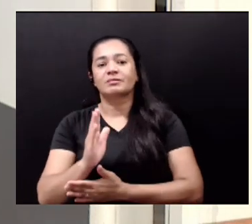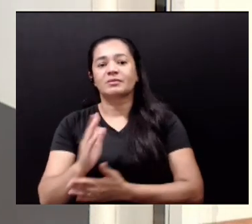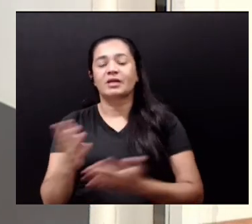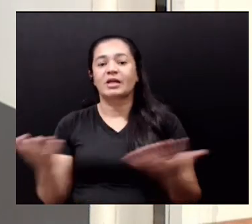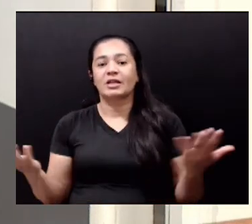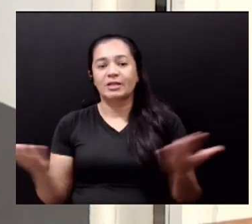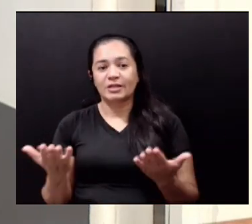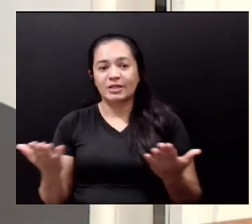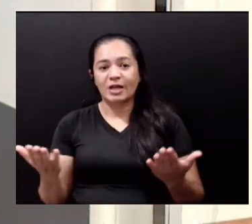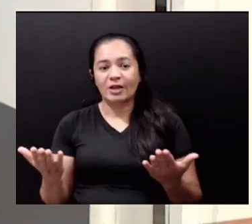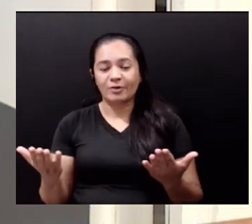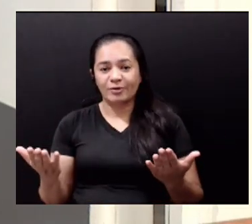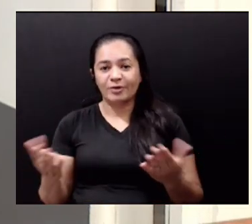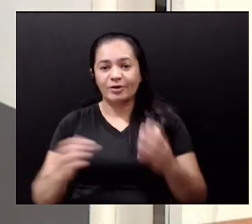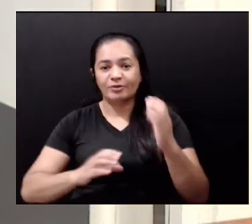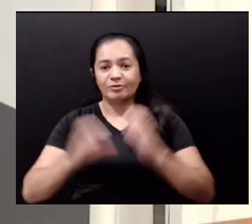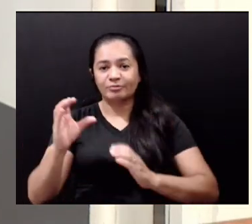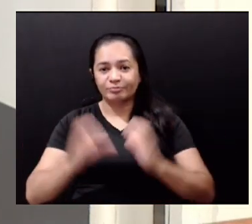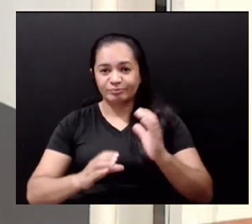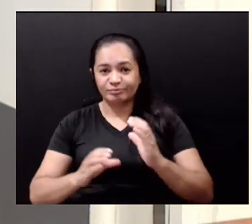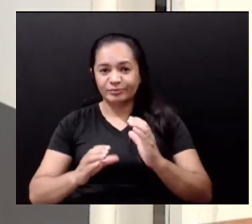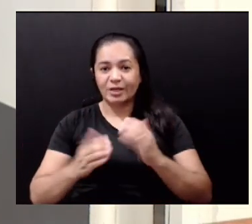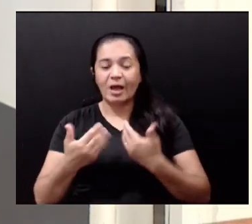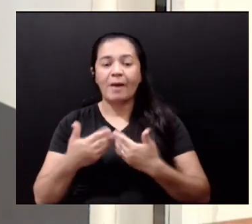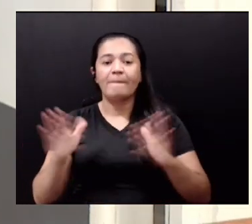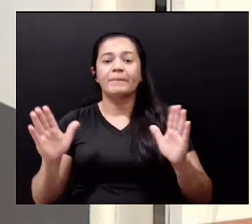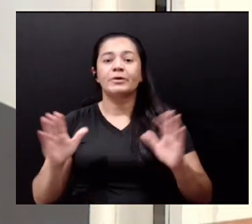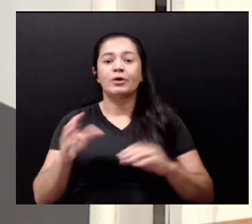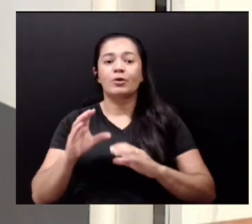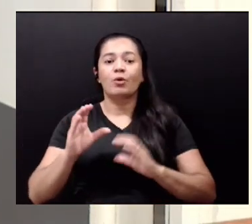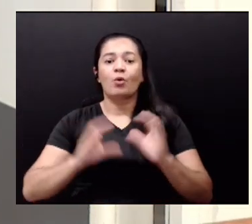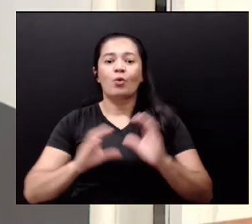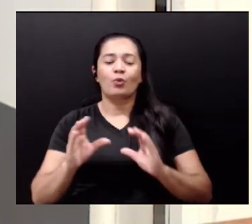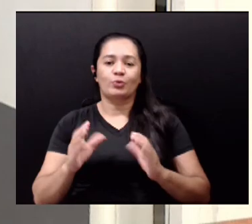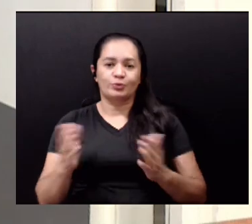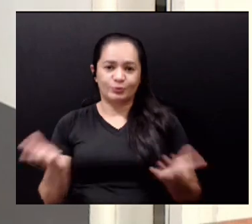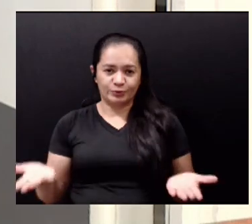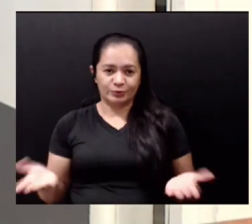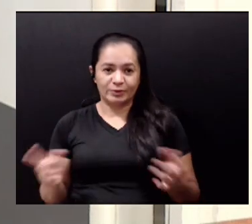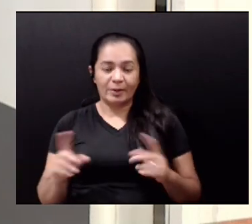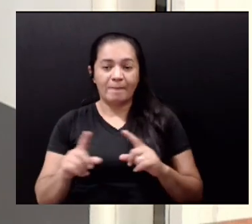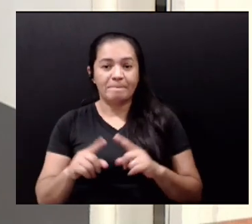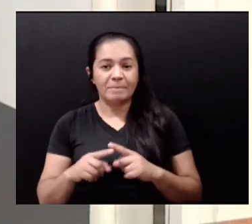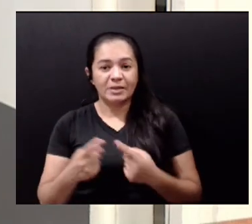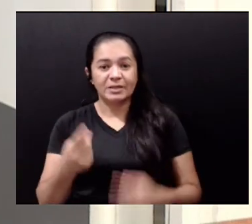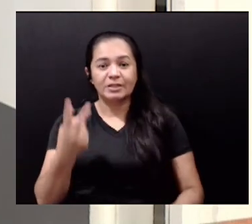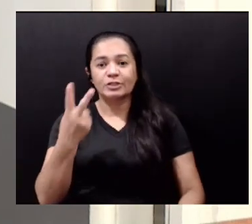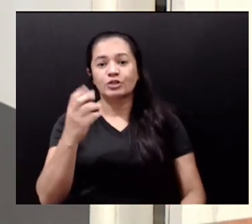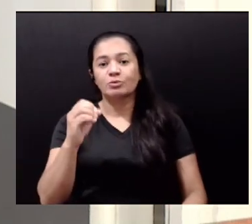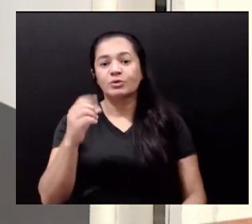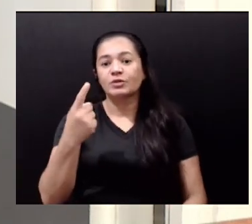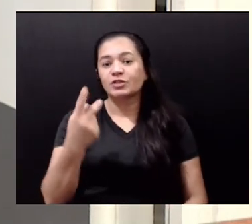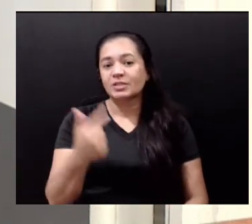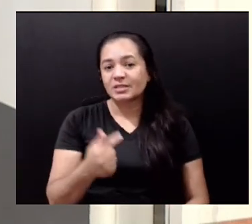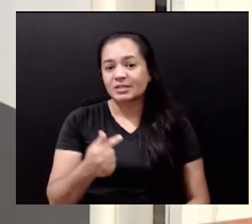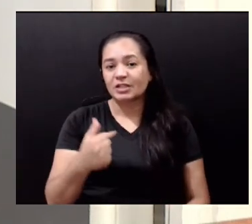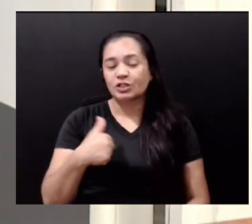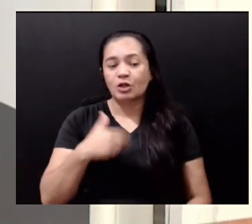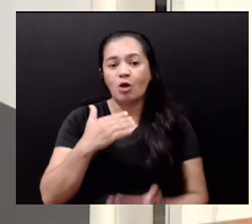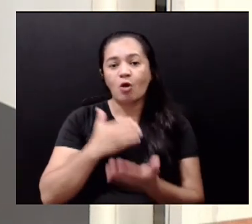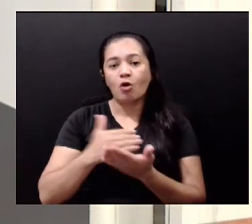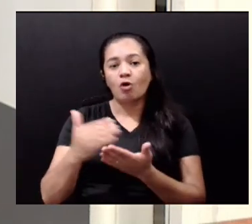aqui de Campinas. E, em 2017, quando eu comecei meu doutorado, já a nossa grande questão